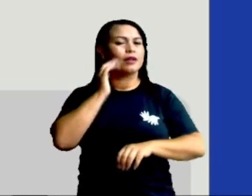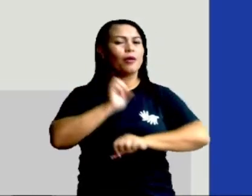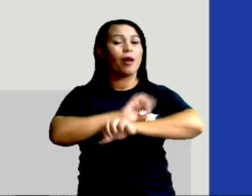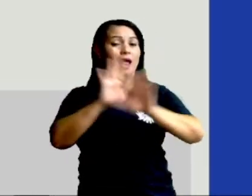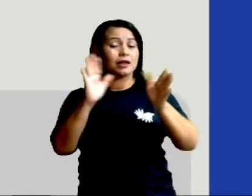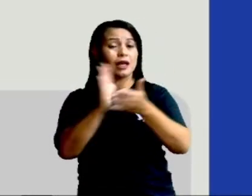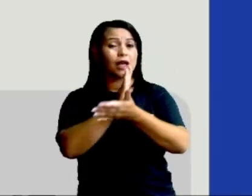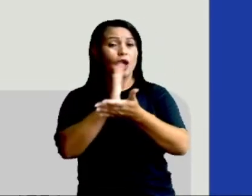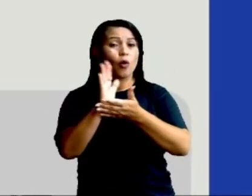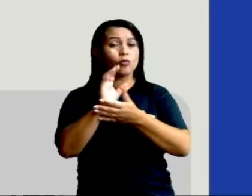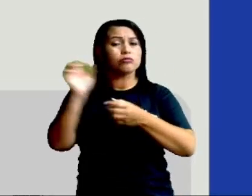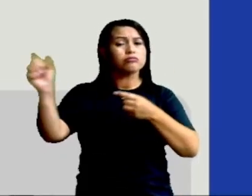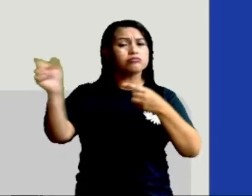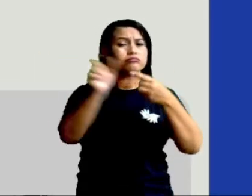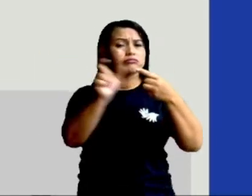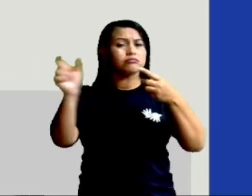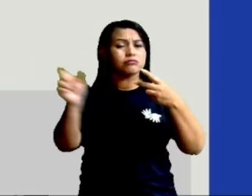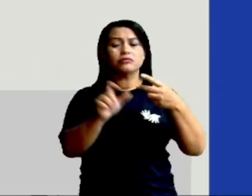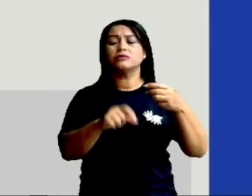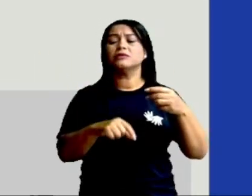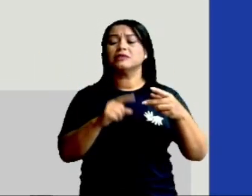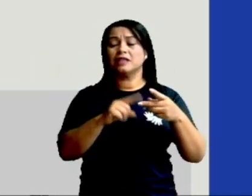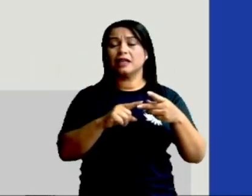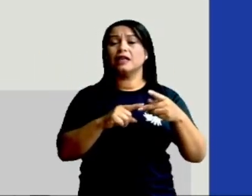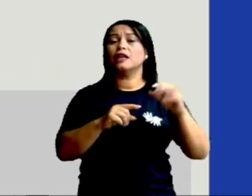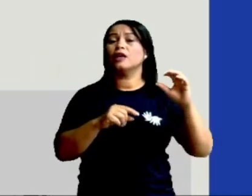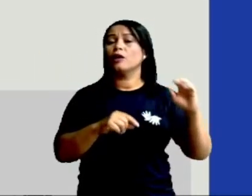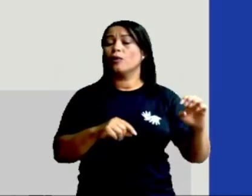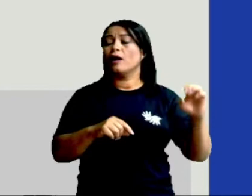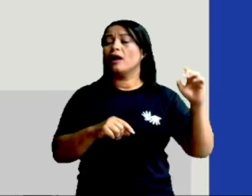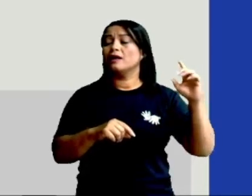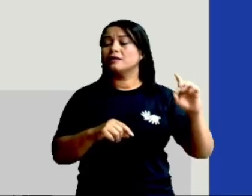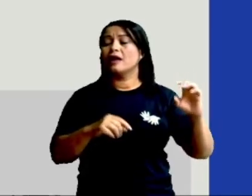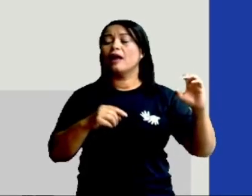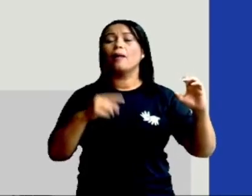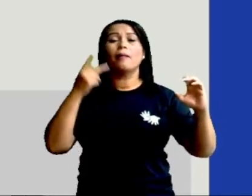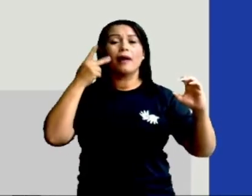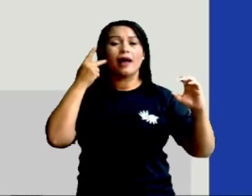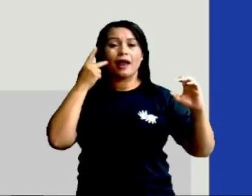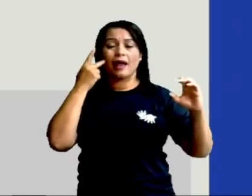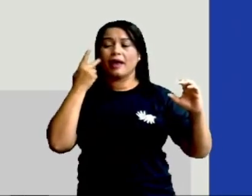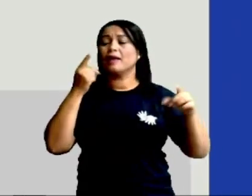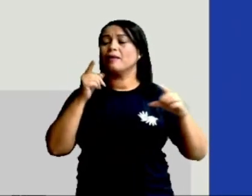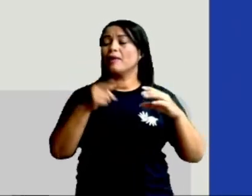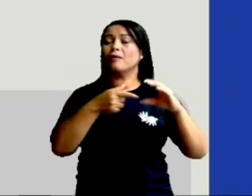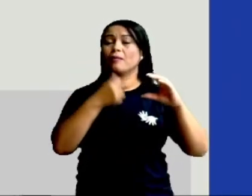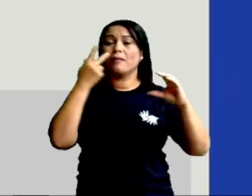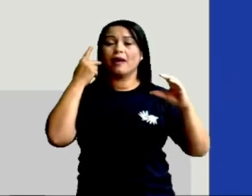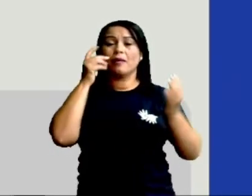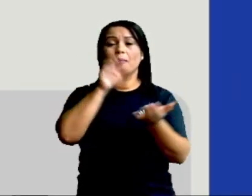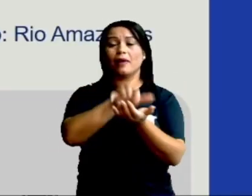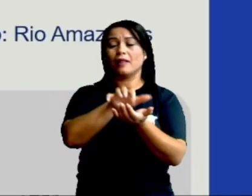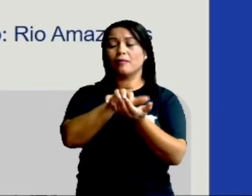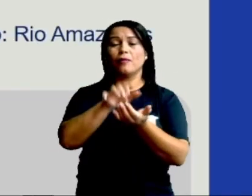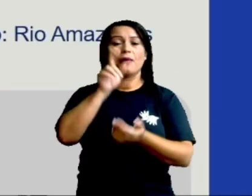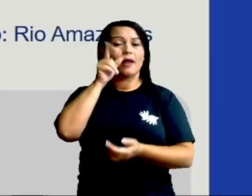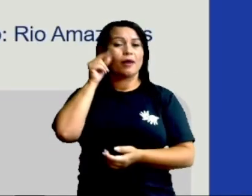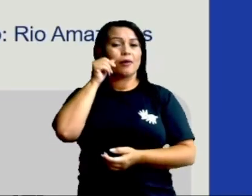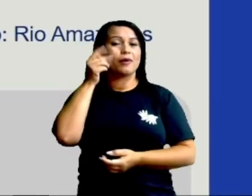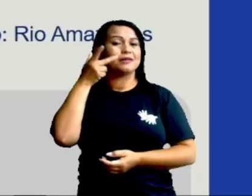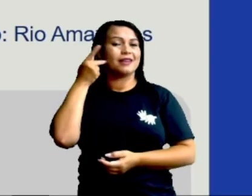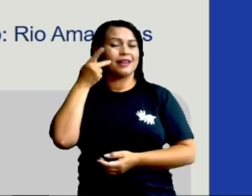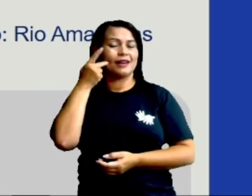alguns deles seria Paraíba Pernambuco Alagoas e Ceará na letra c